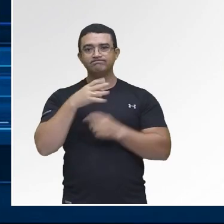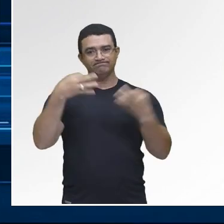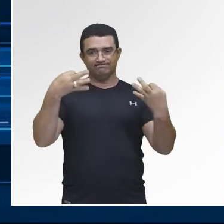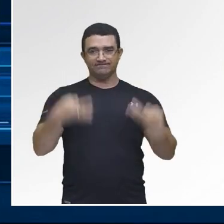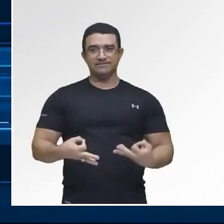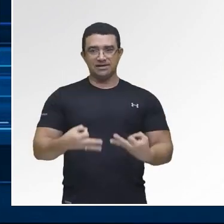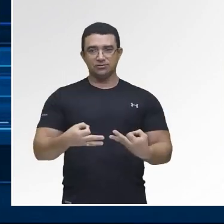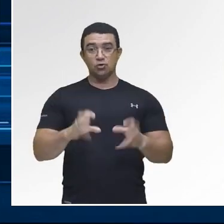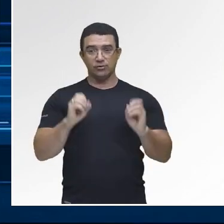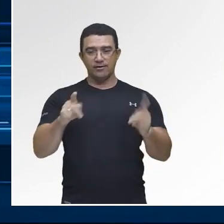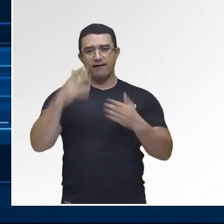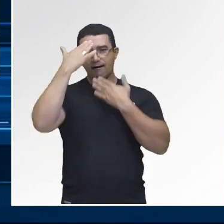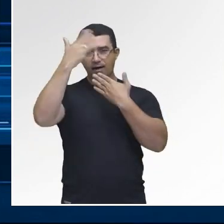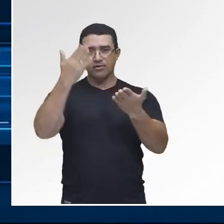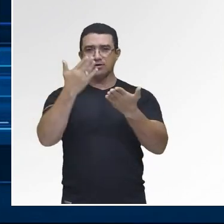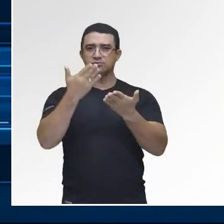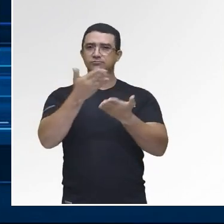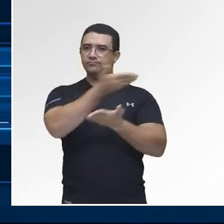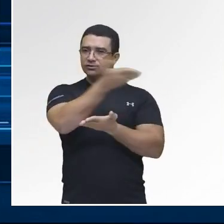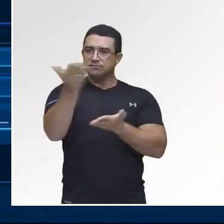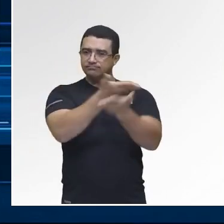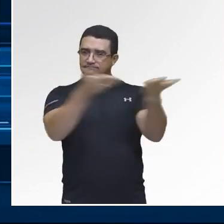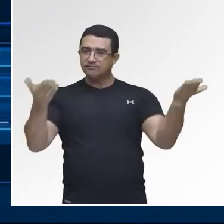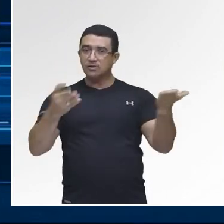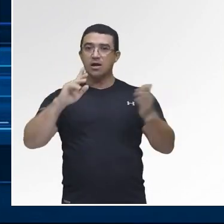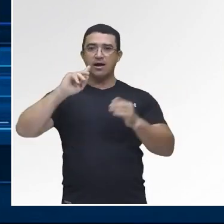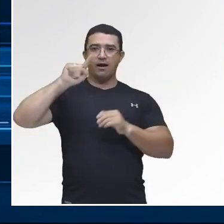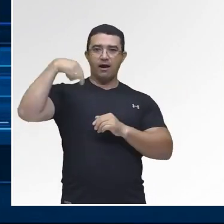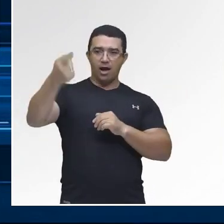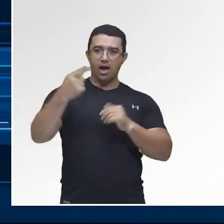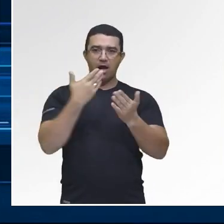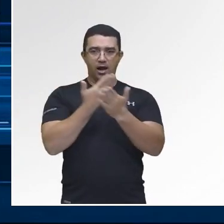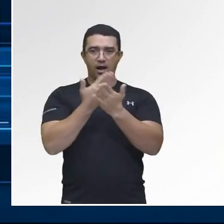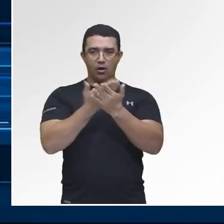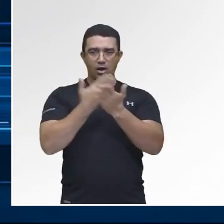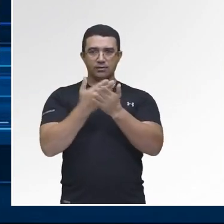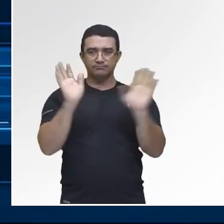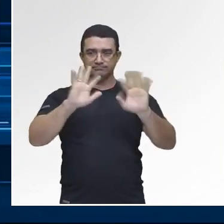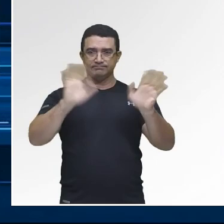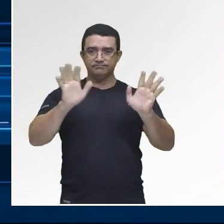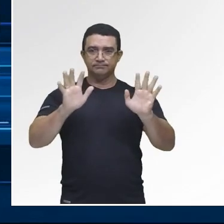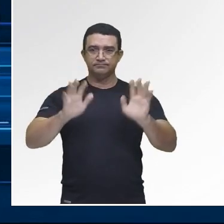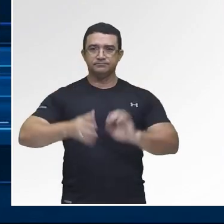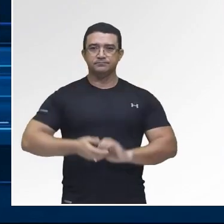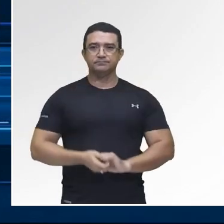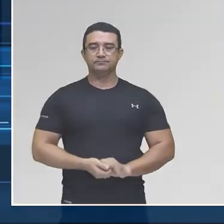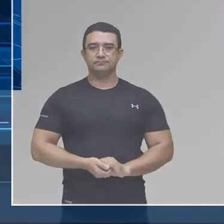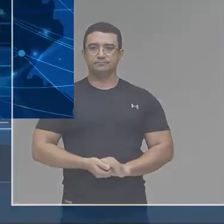Então, agradeço a participação de vocês e nós nos vemos nas próximas aulas. Bye, bye!